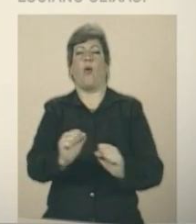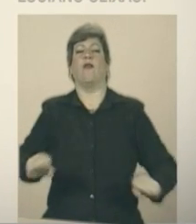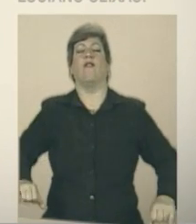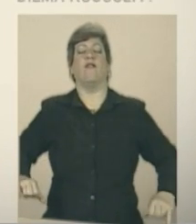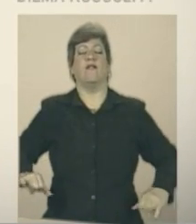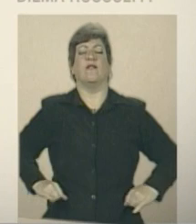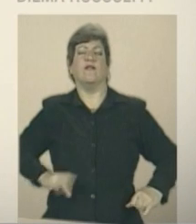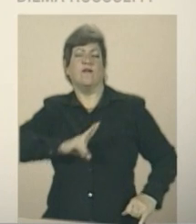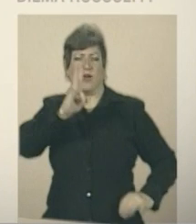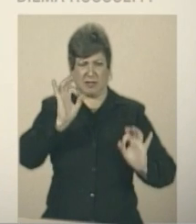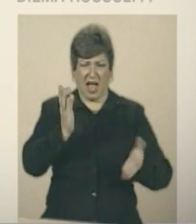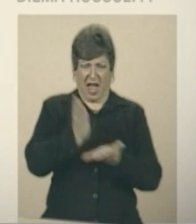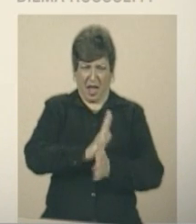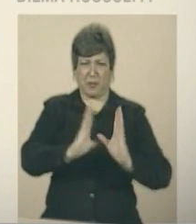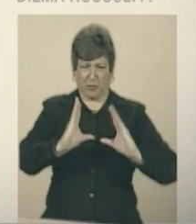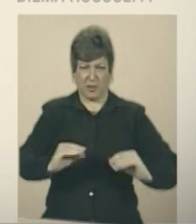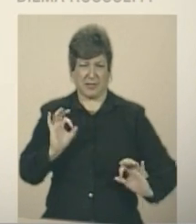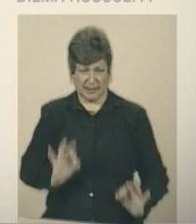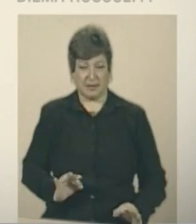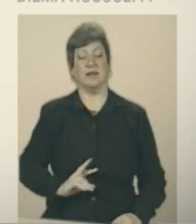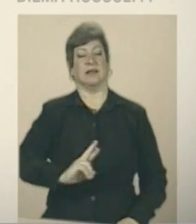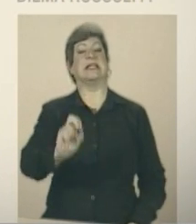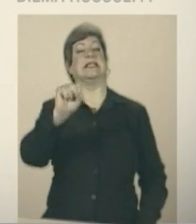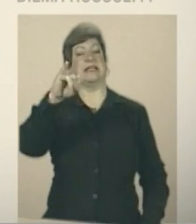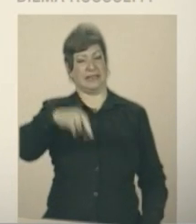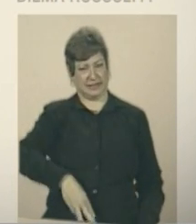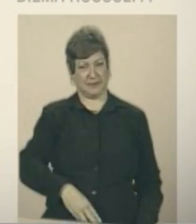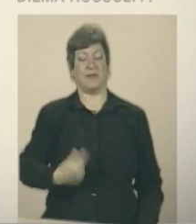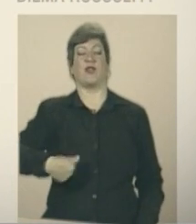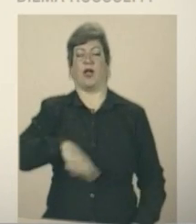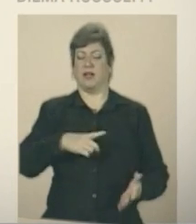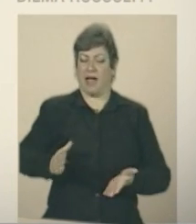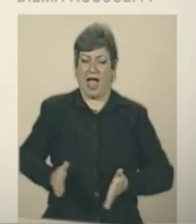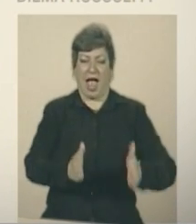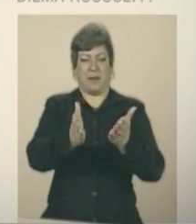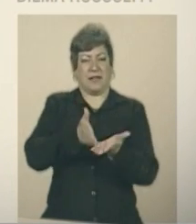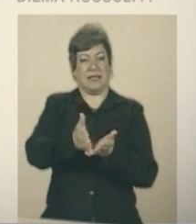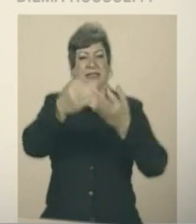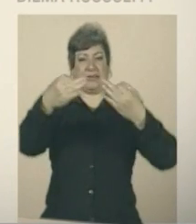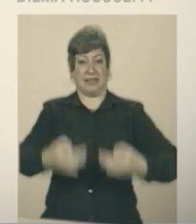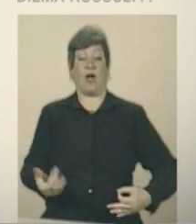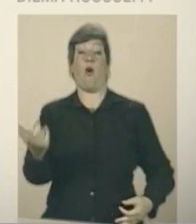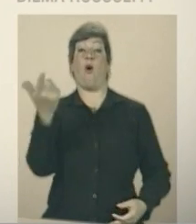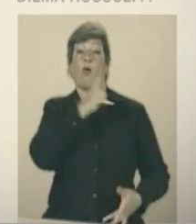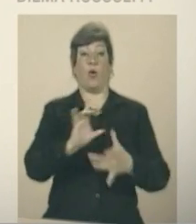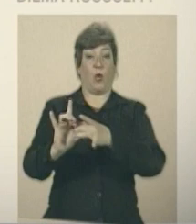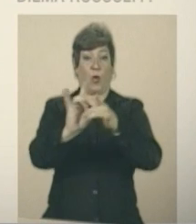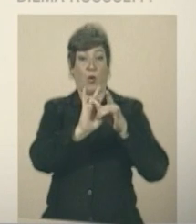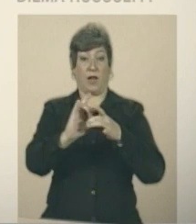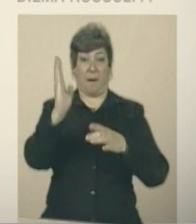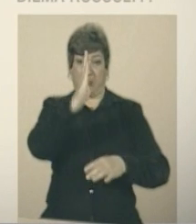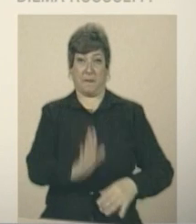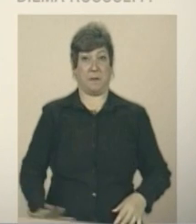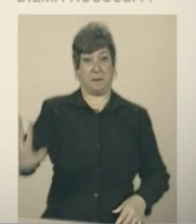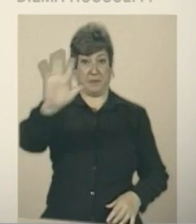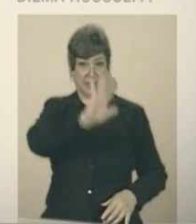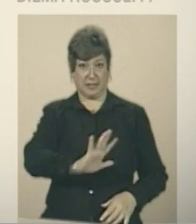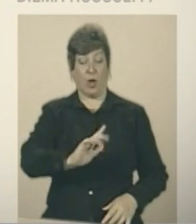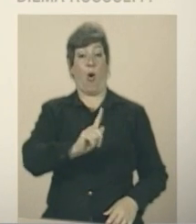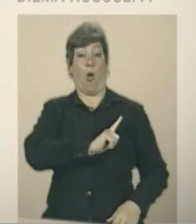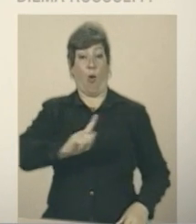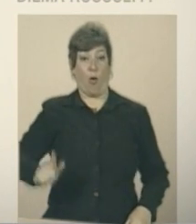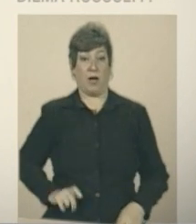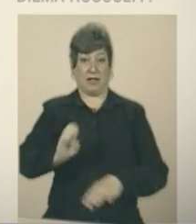presidenta Con certeza Luciano Estamos no caminho certo conseguimos unir o país os governantes